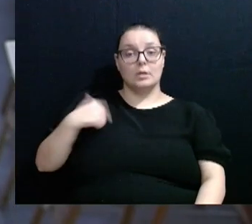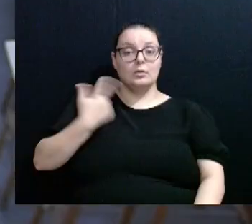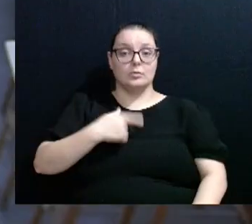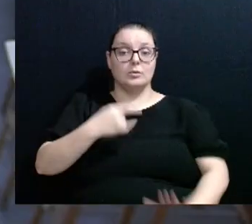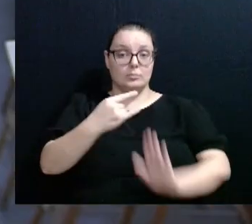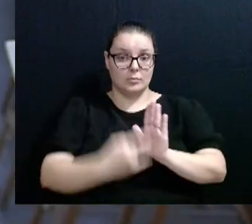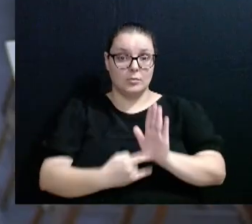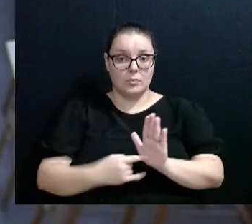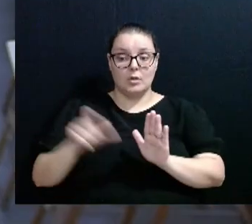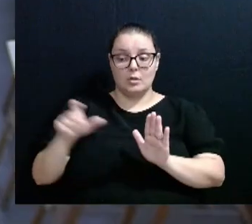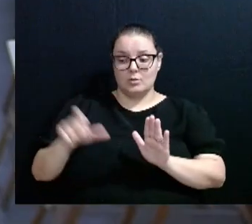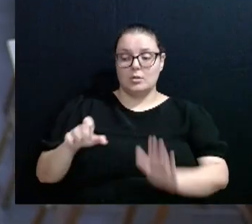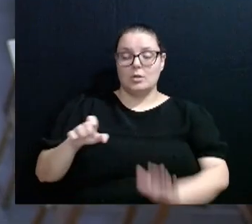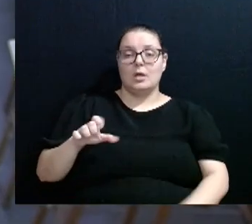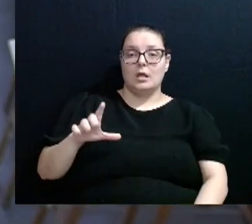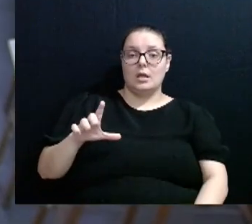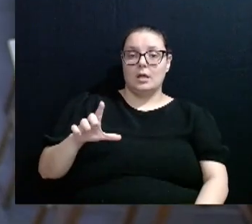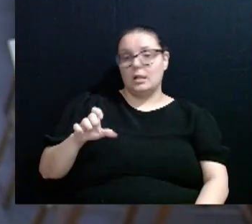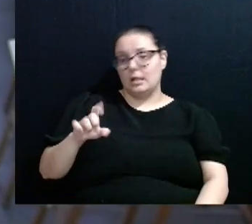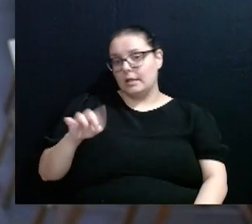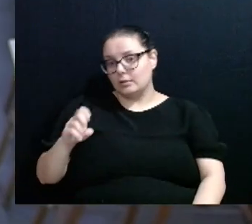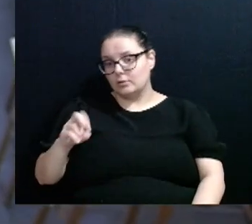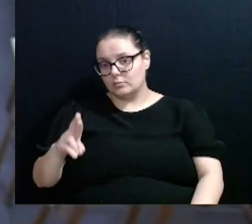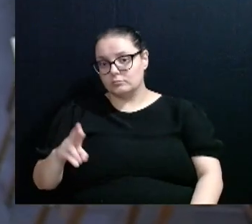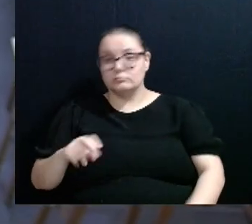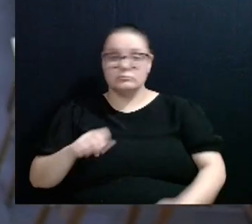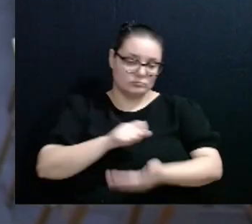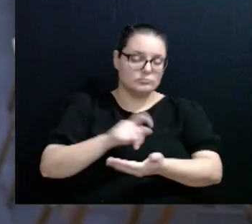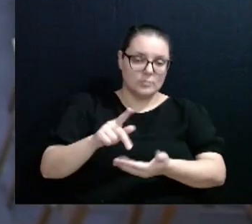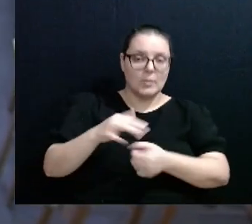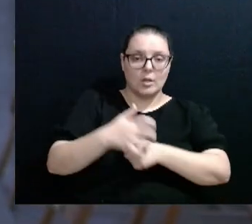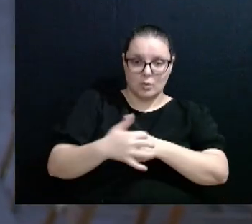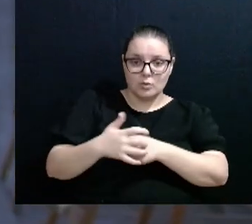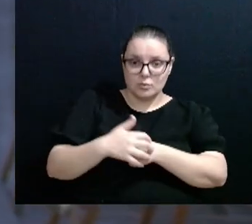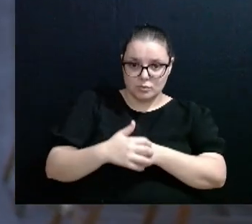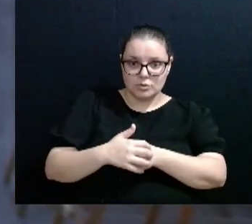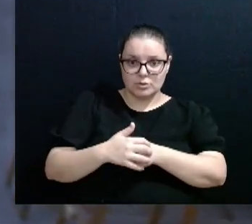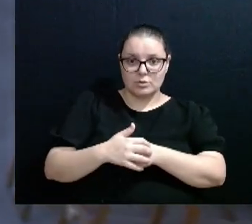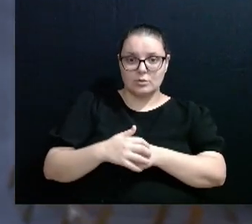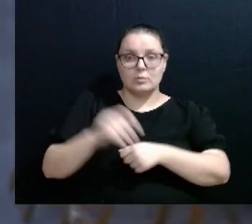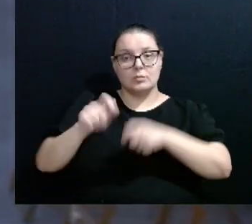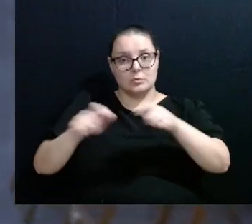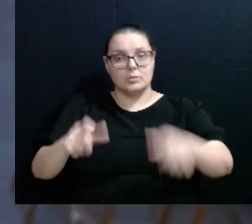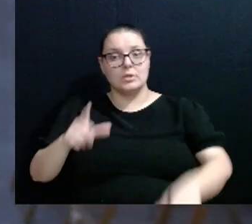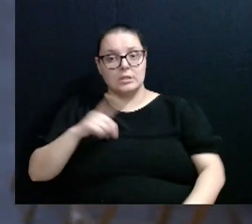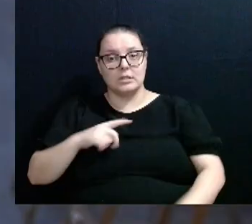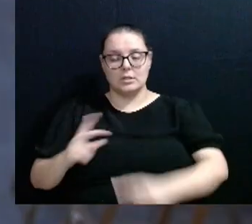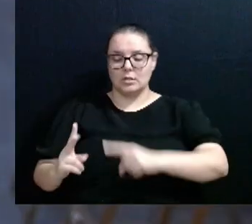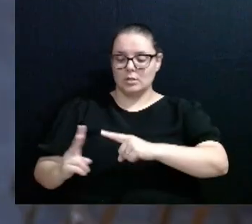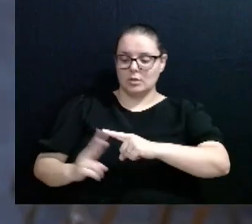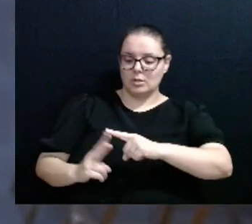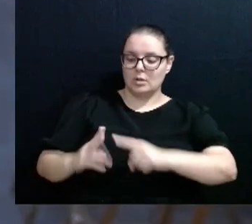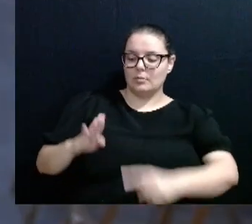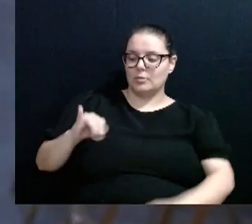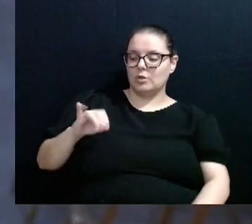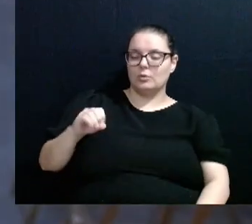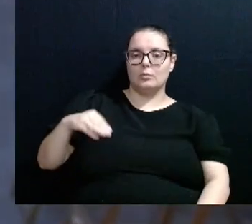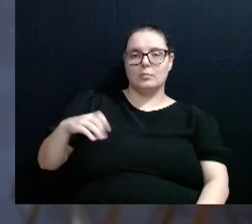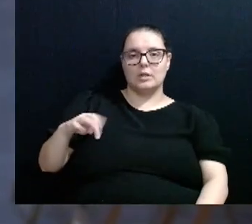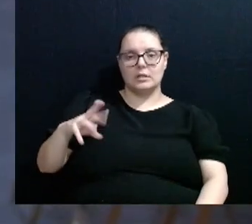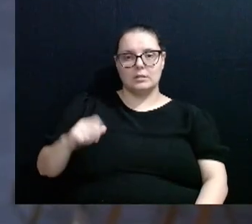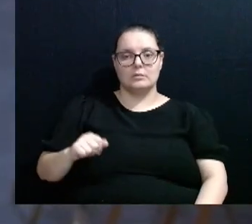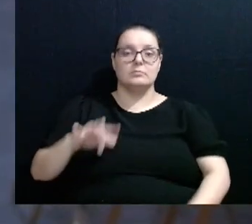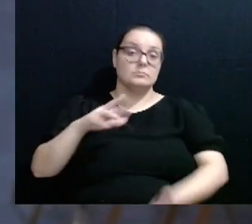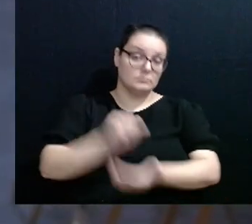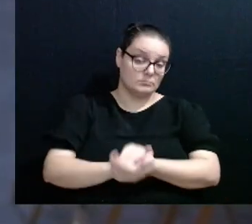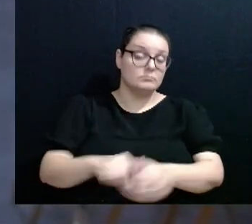eleitor via aplicativo digital. Para aqueles que já têm a biometria, podem baixar, ele vale inclusive